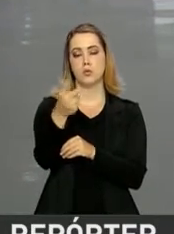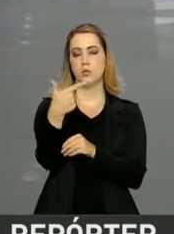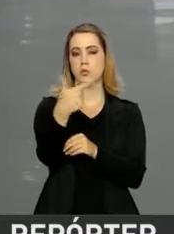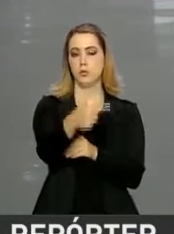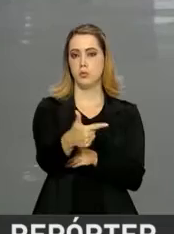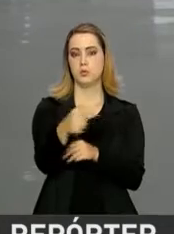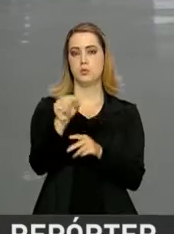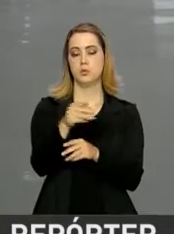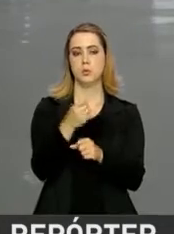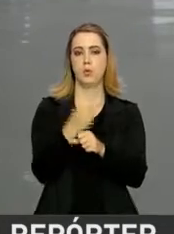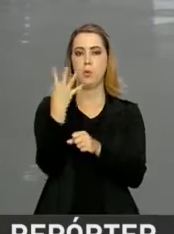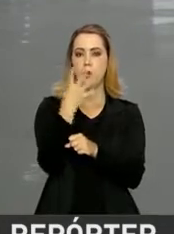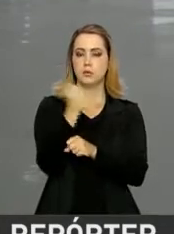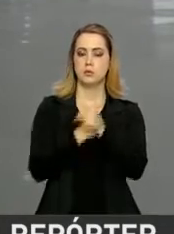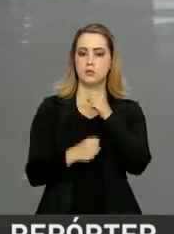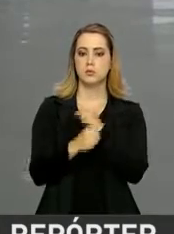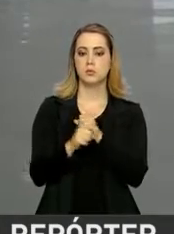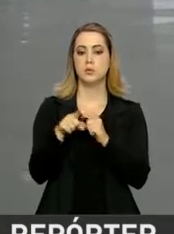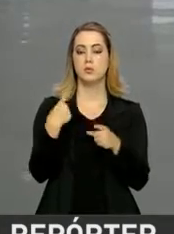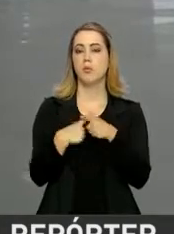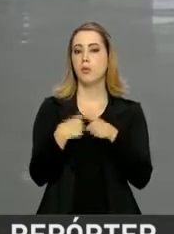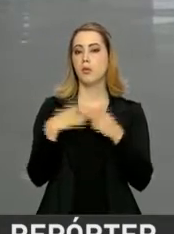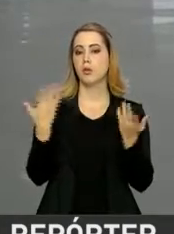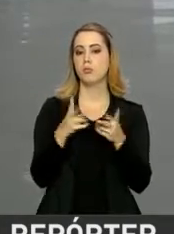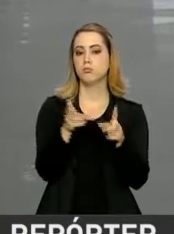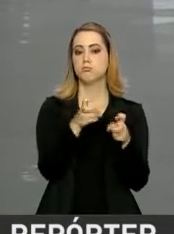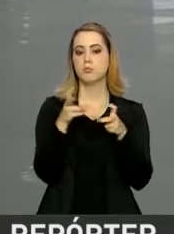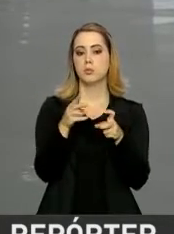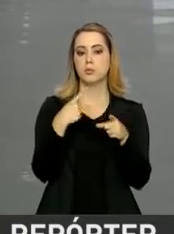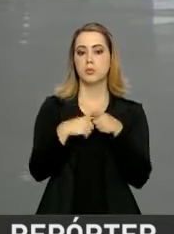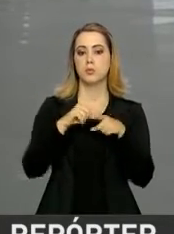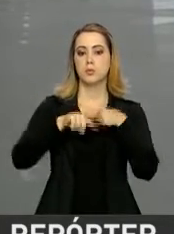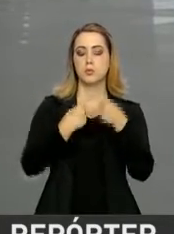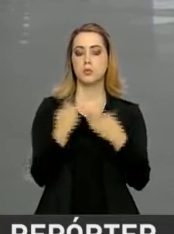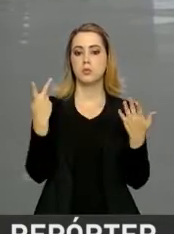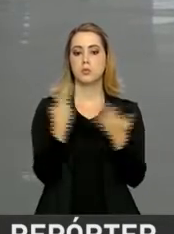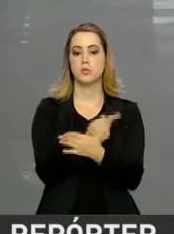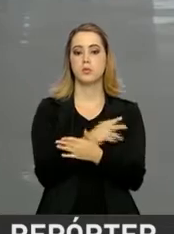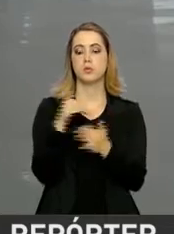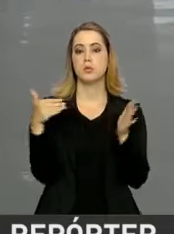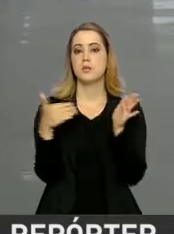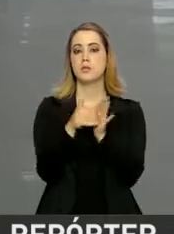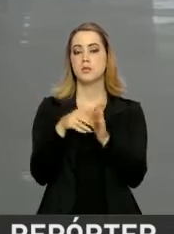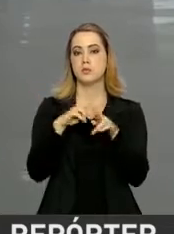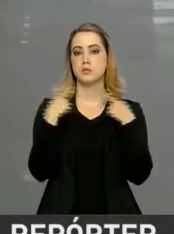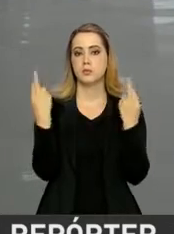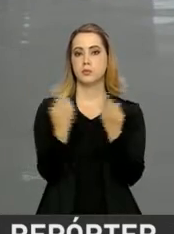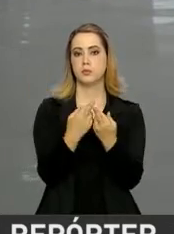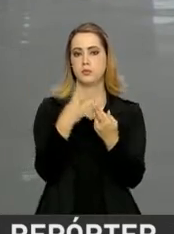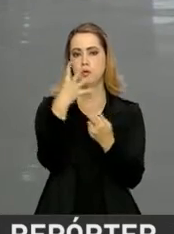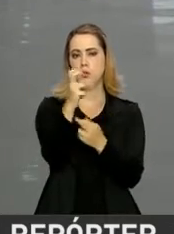que o mercado está com essa expectativa? Porque depois da última reunião do Comitê de Política Monetária do Banco Central, há